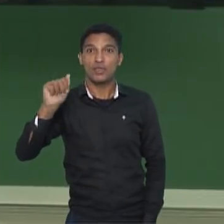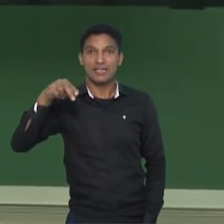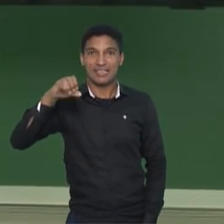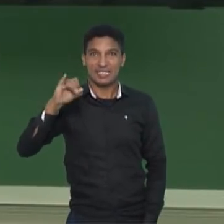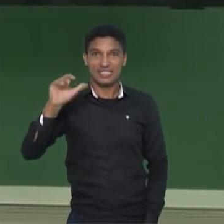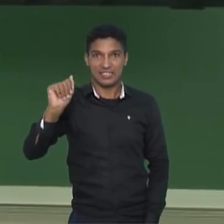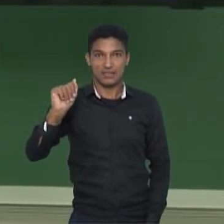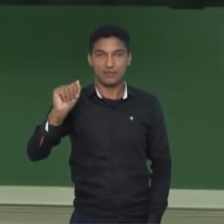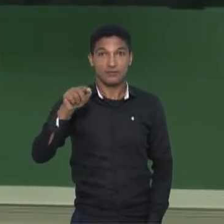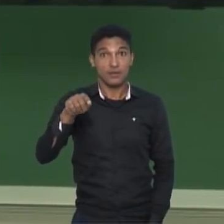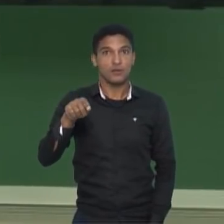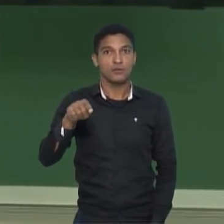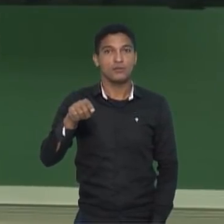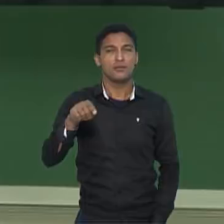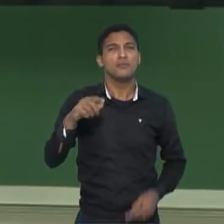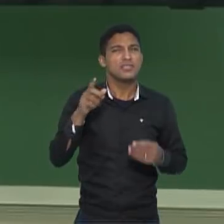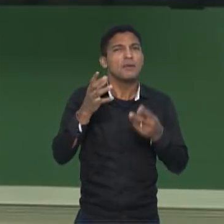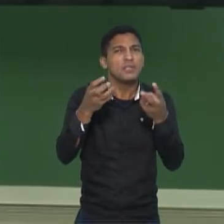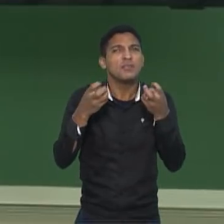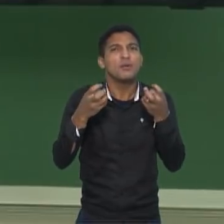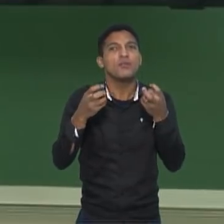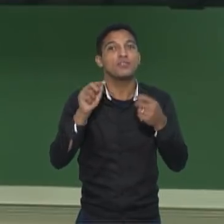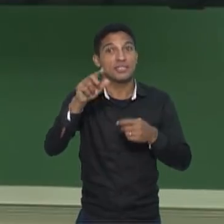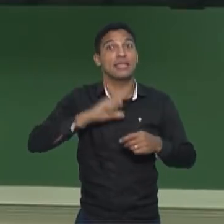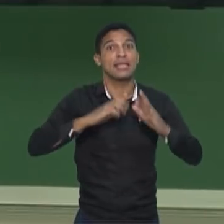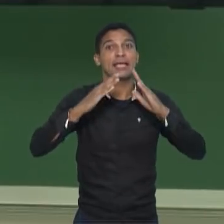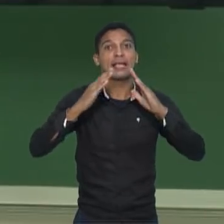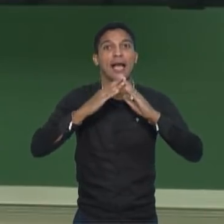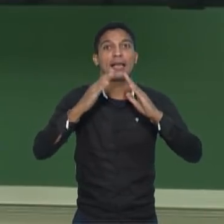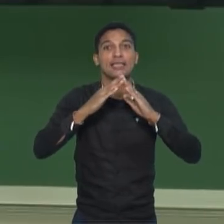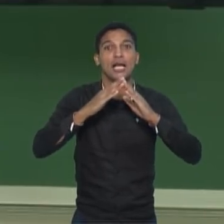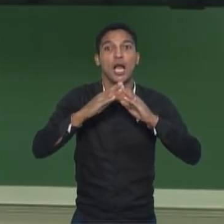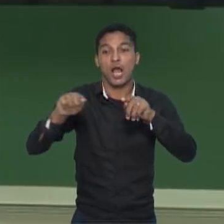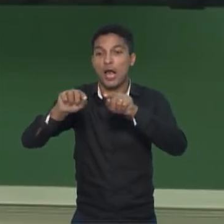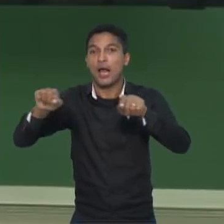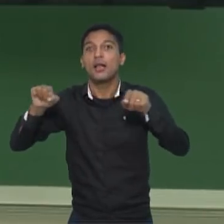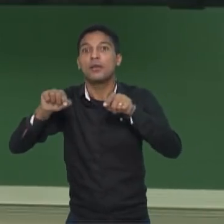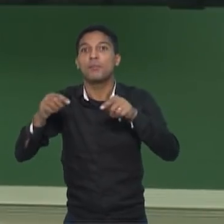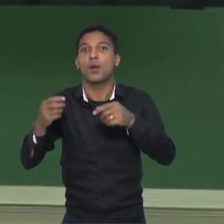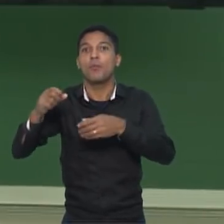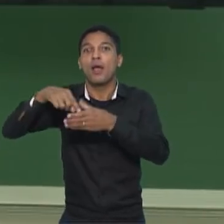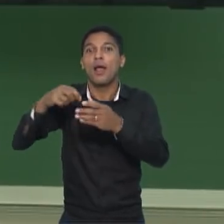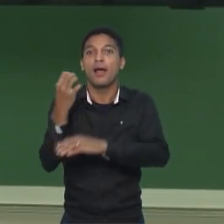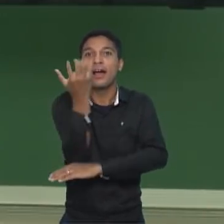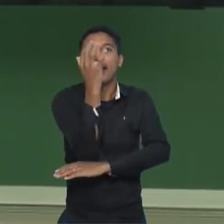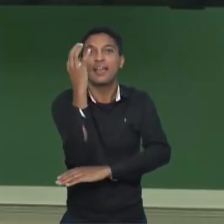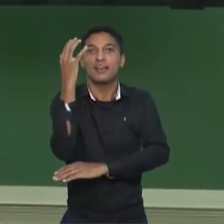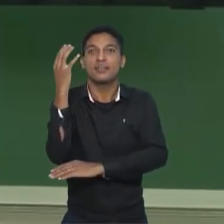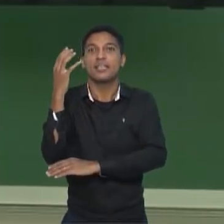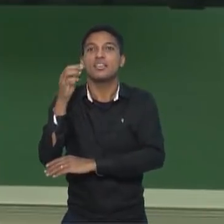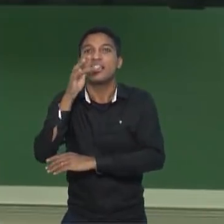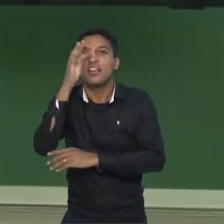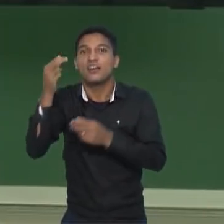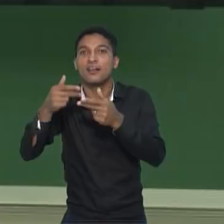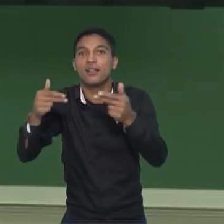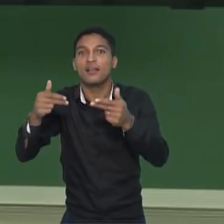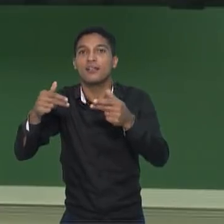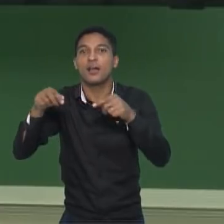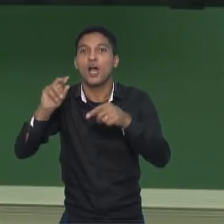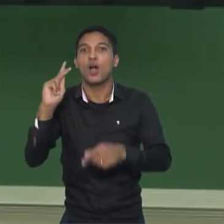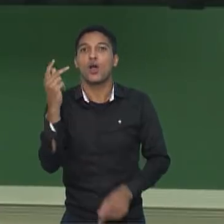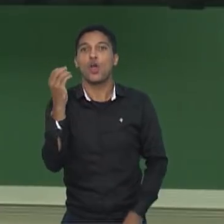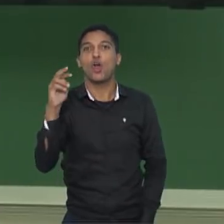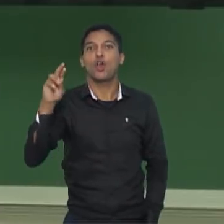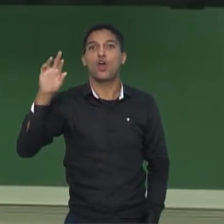no seu quintal, ou no seu jardim, ou até mesmo na lavoura, reparou que é uma terra úmida